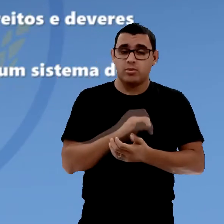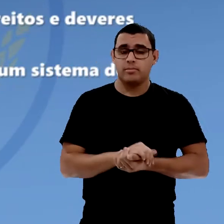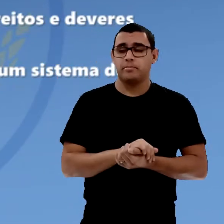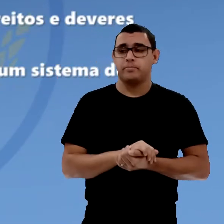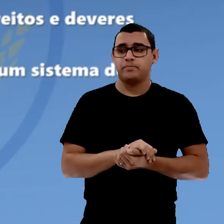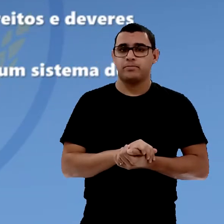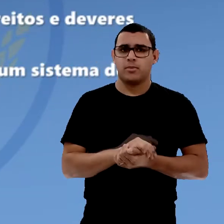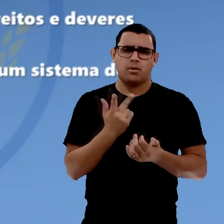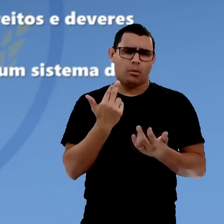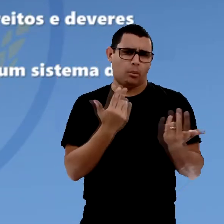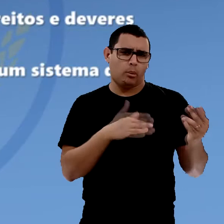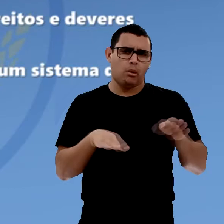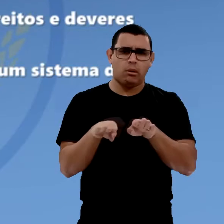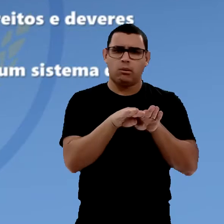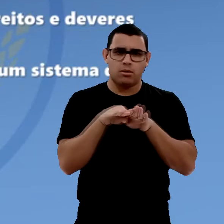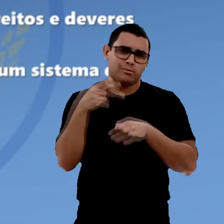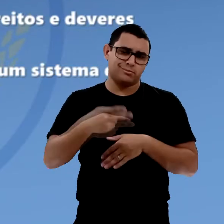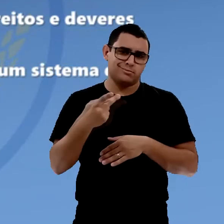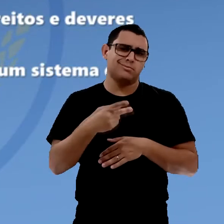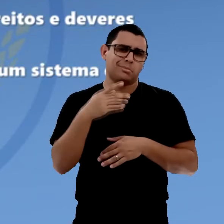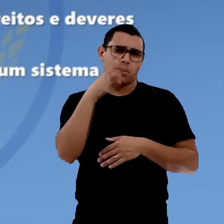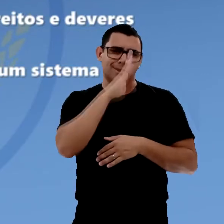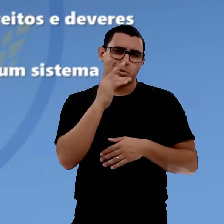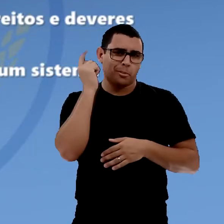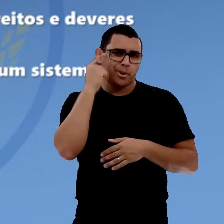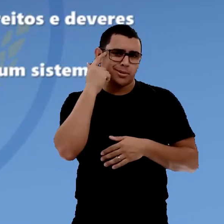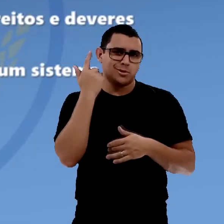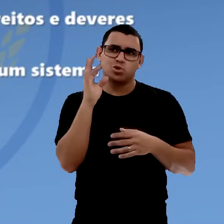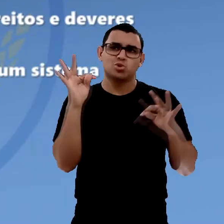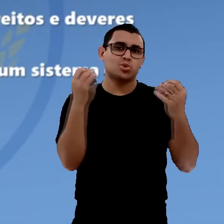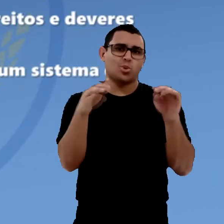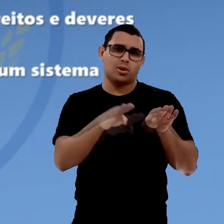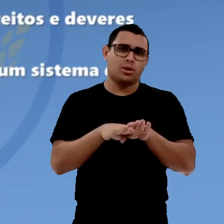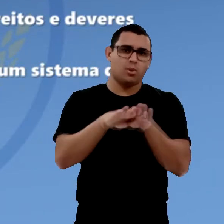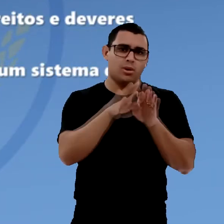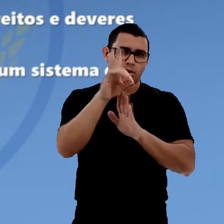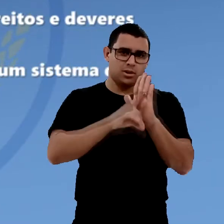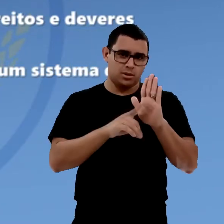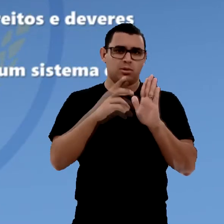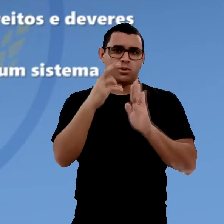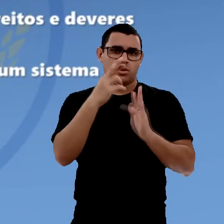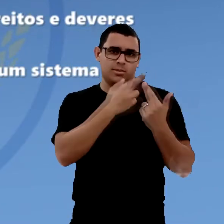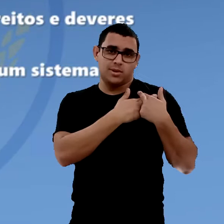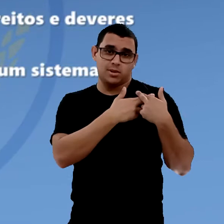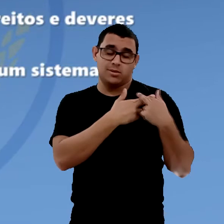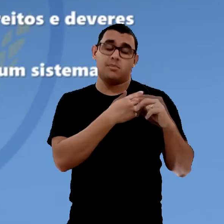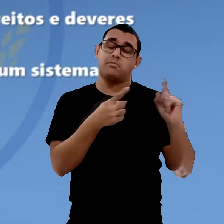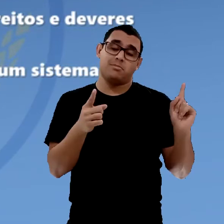dita igualitária como a nossa, O status é algo que se